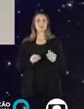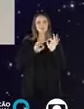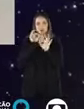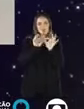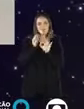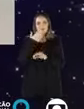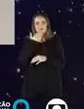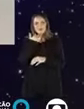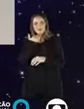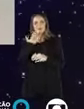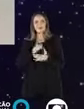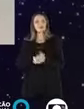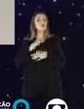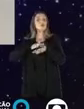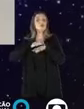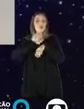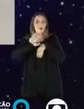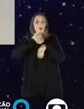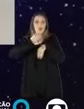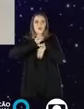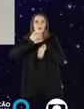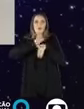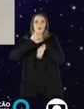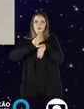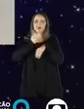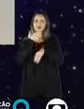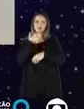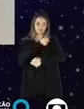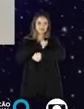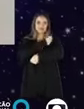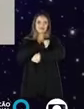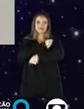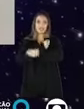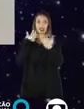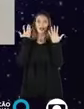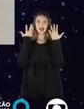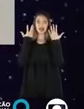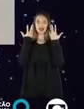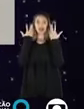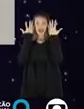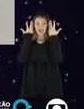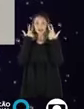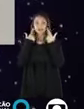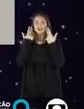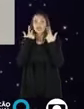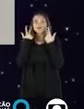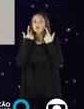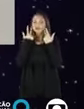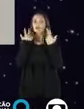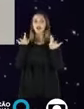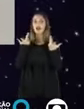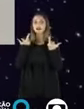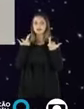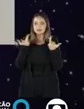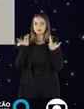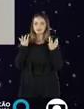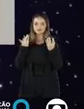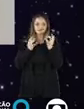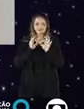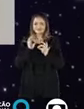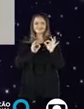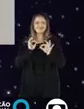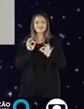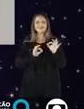Como preparar esses alimentos. E aí eu fiz um curso de culinária natural e aí foi tudo se costurando, assim, foi uma coisa muito